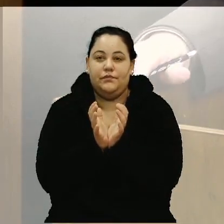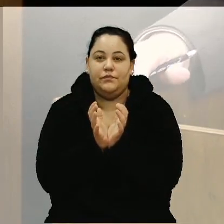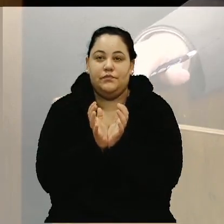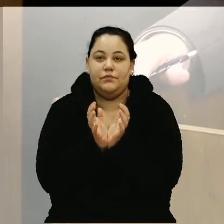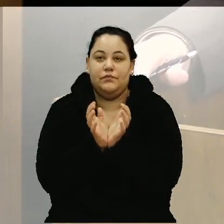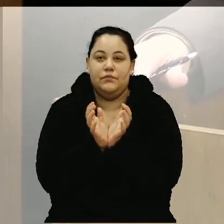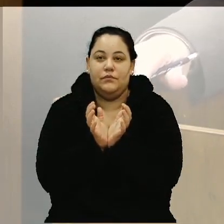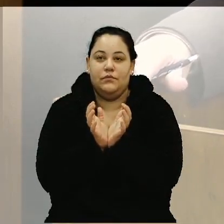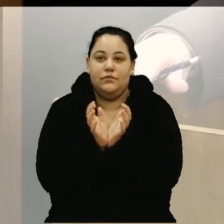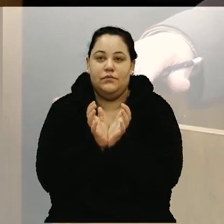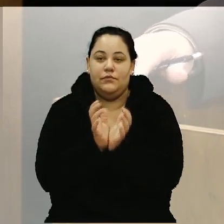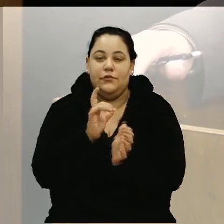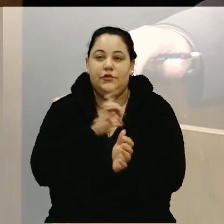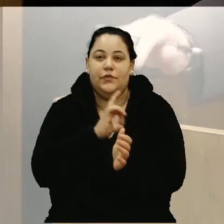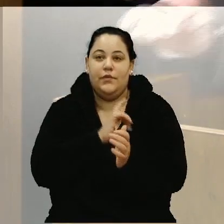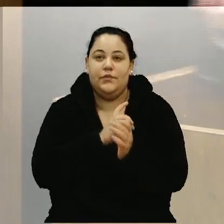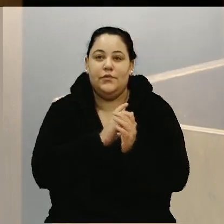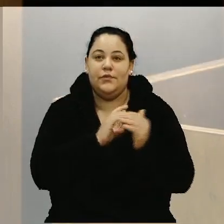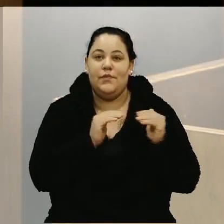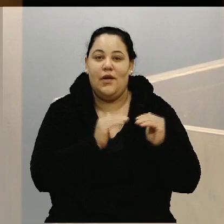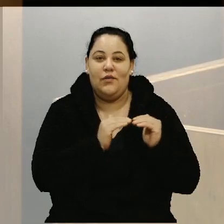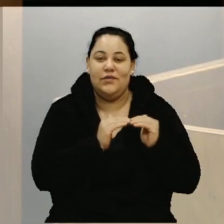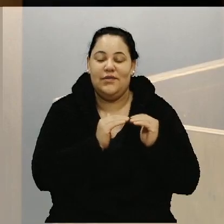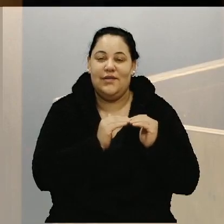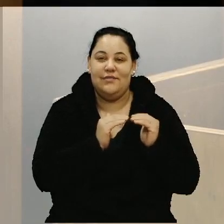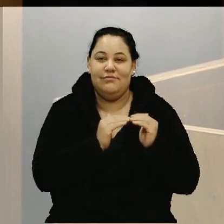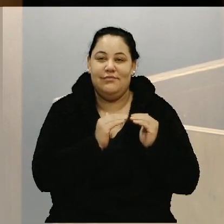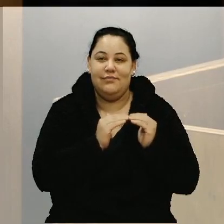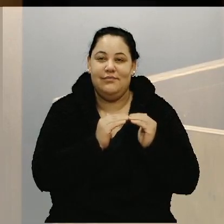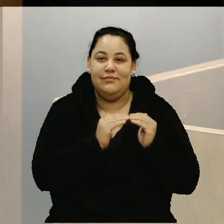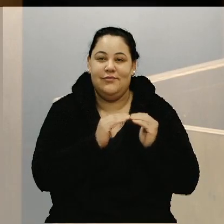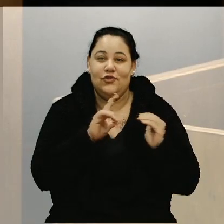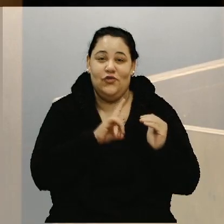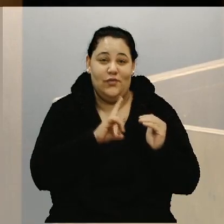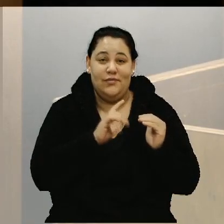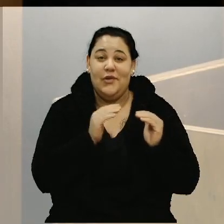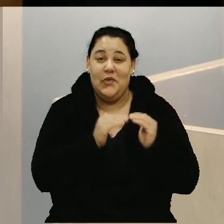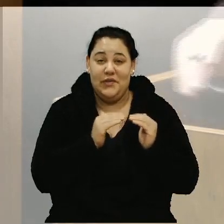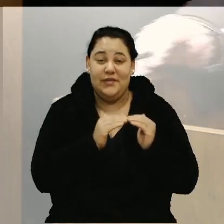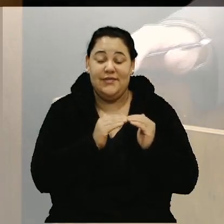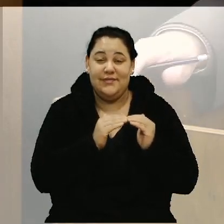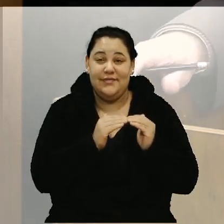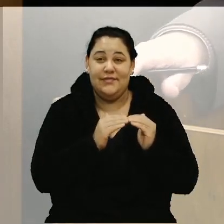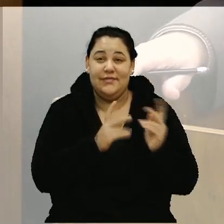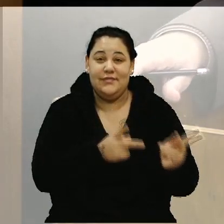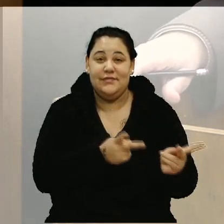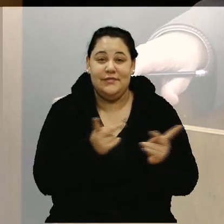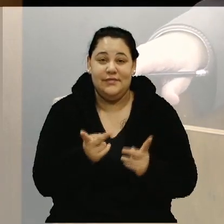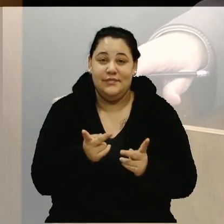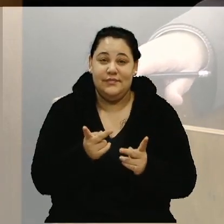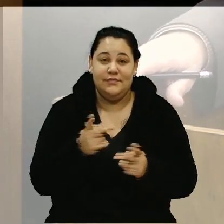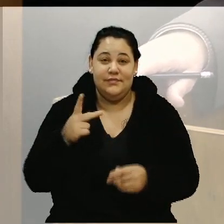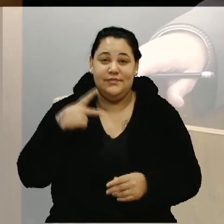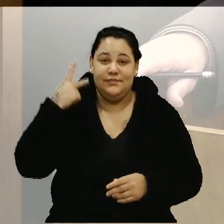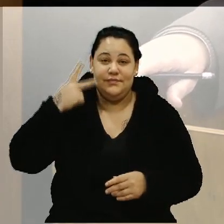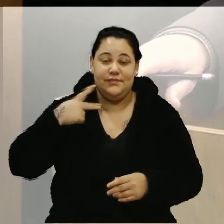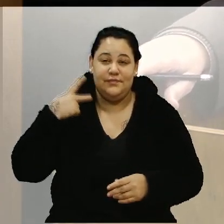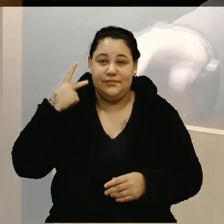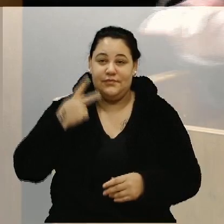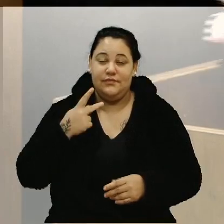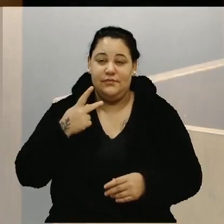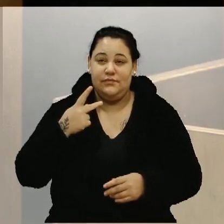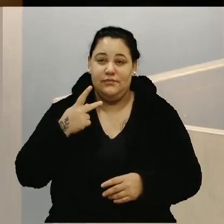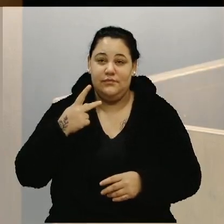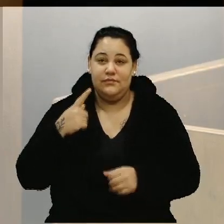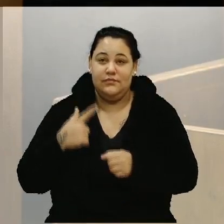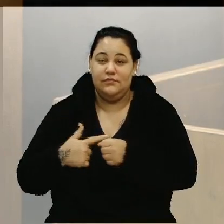tivemos uma coincidência, uma grata coincidência, de recebermos hoje a visita das vereadoras de Cruzeiro do Sul,